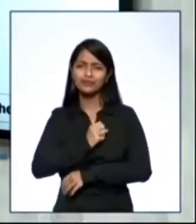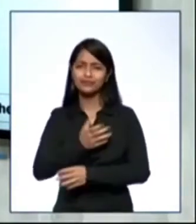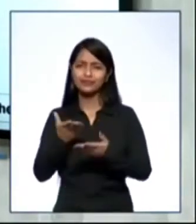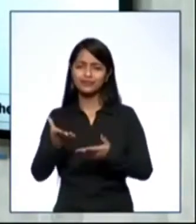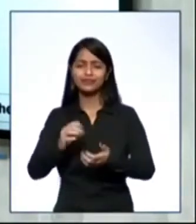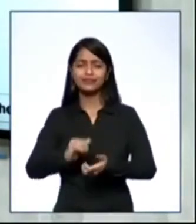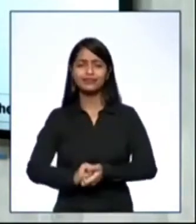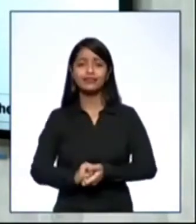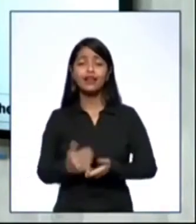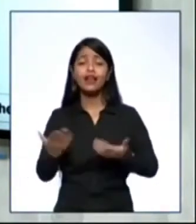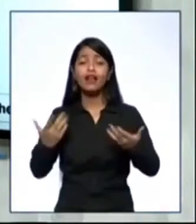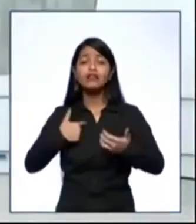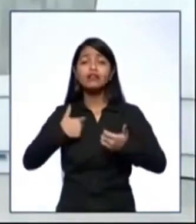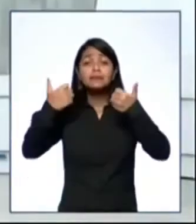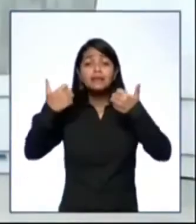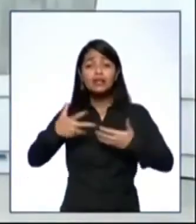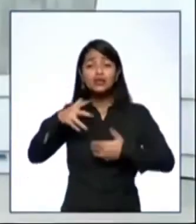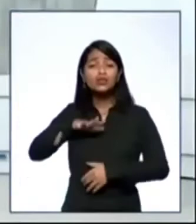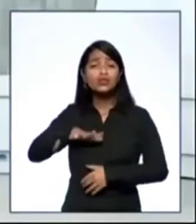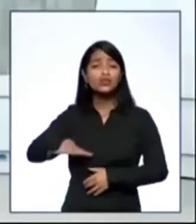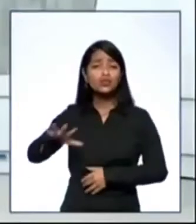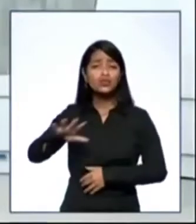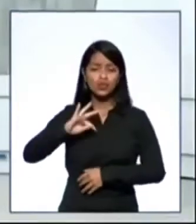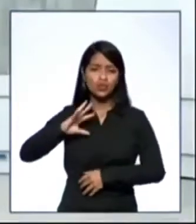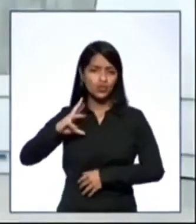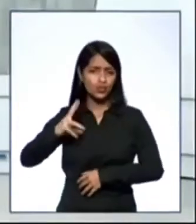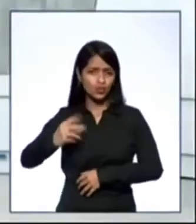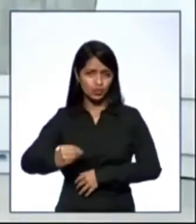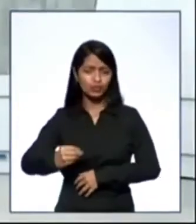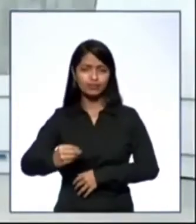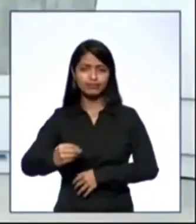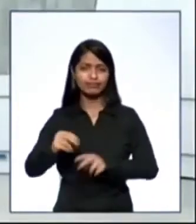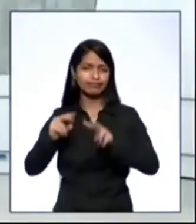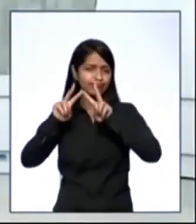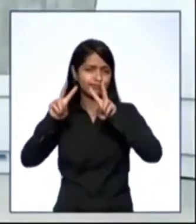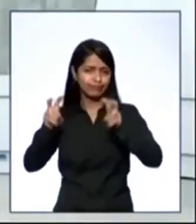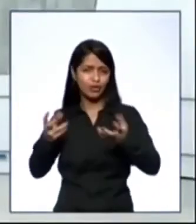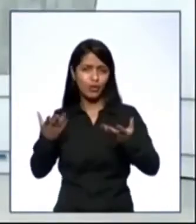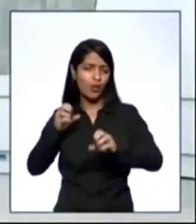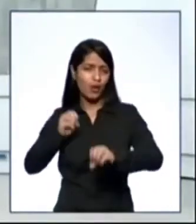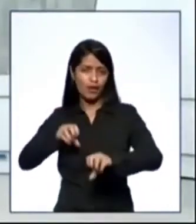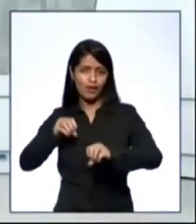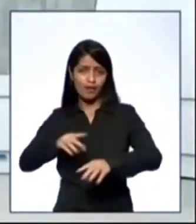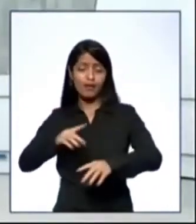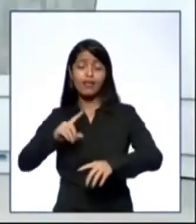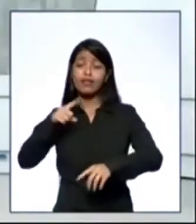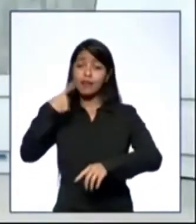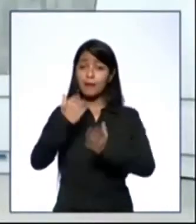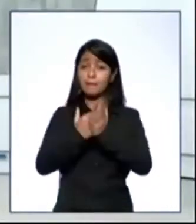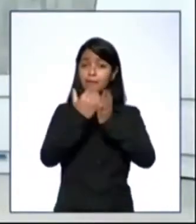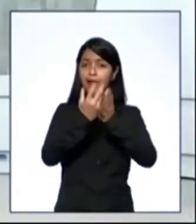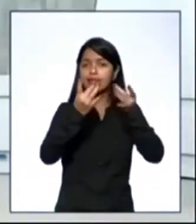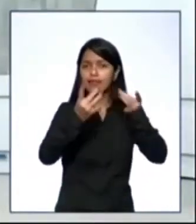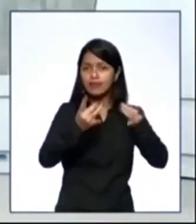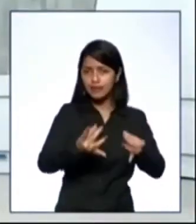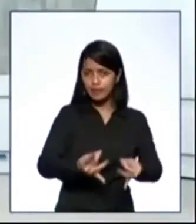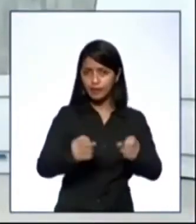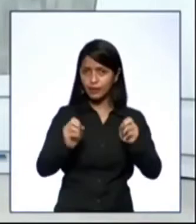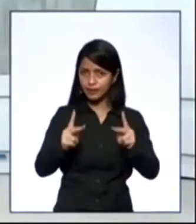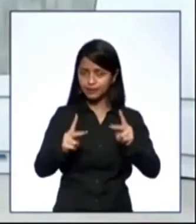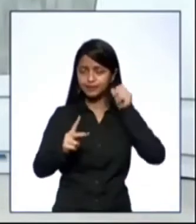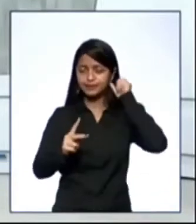uma geral pra você, vou explicar em linhas gerais, tá? Qual que vai ser o rolê da nossa aula e a gente faz o nosso trabalho.